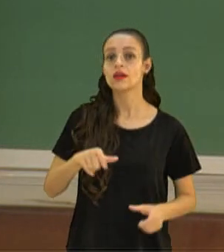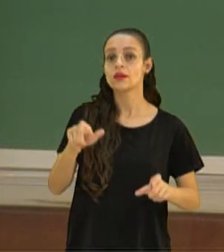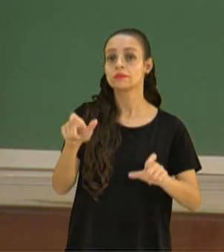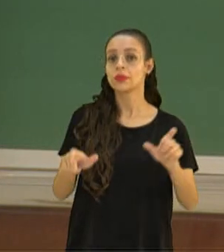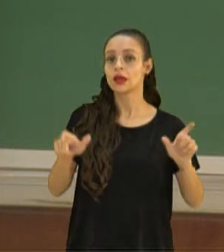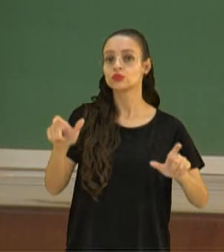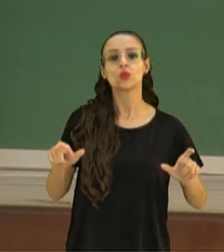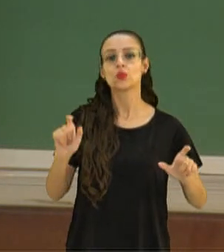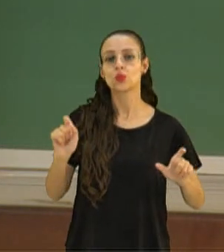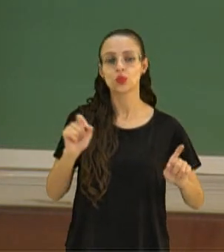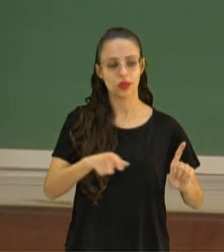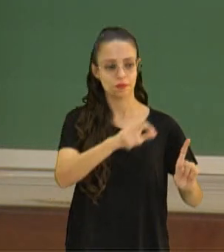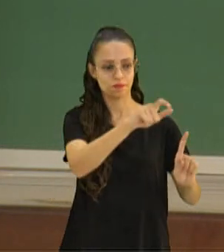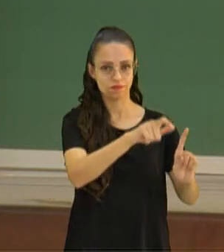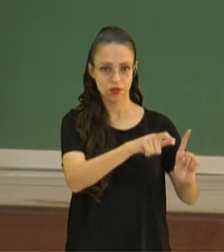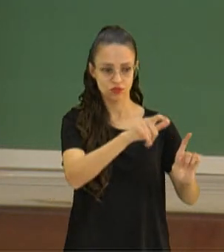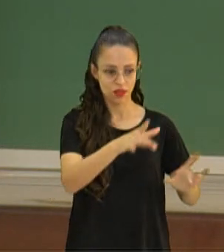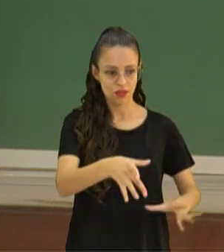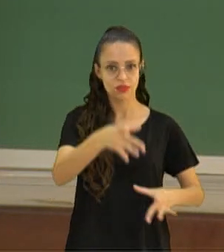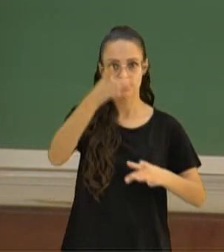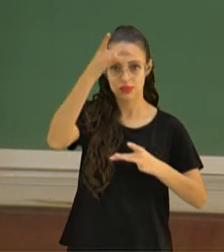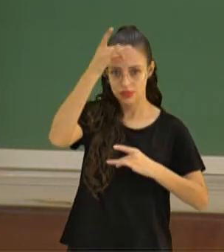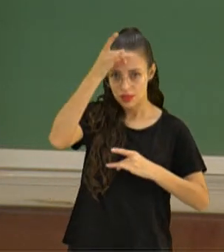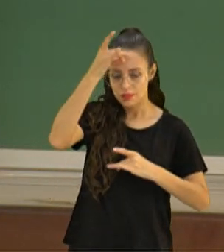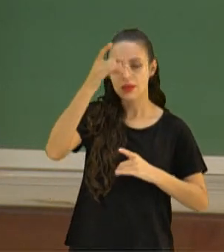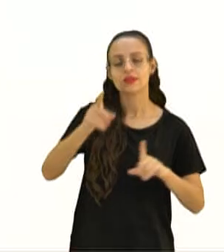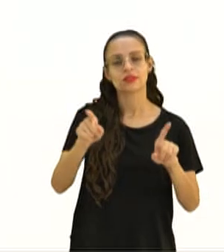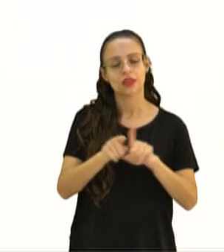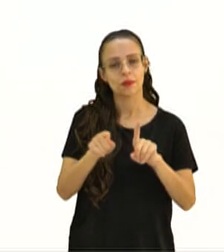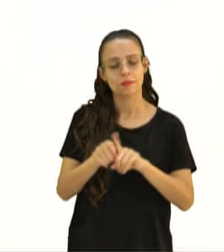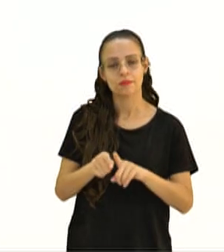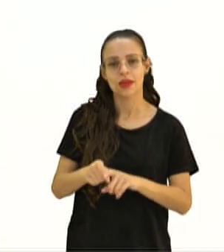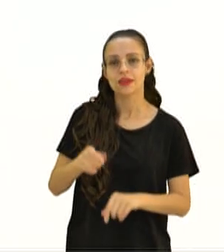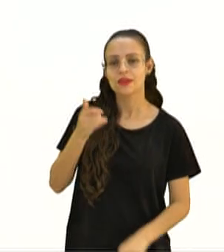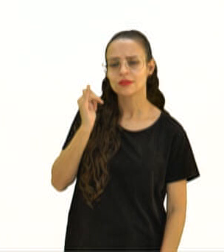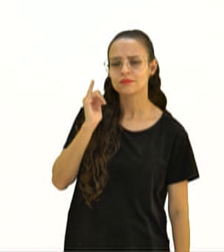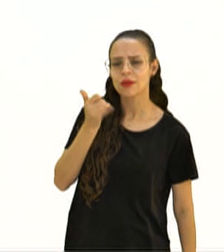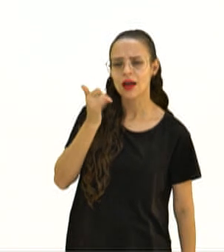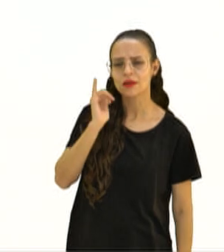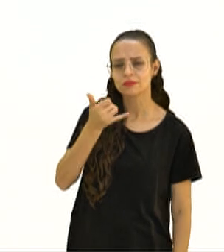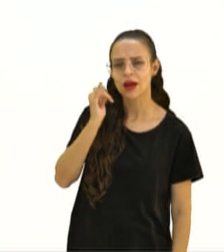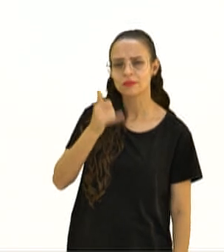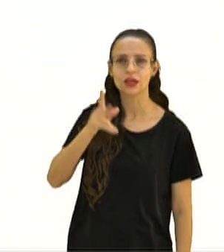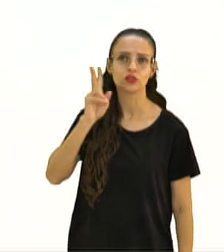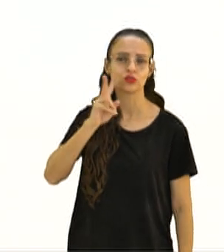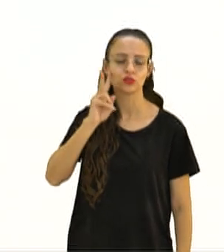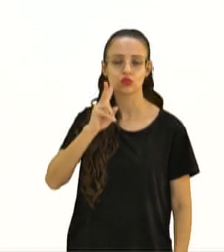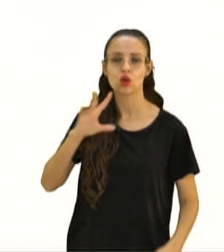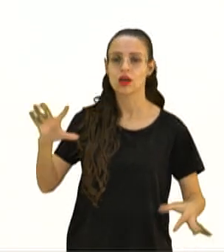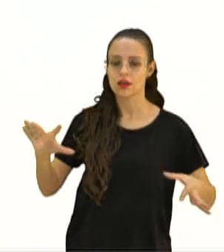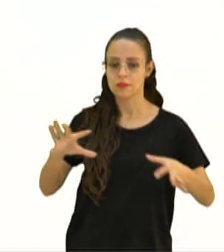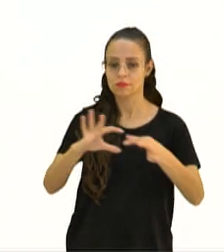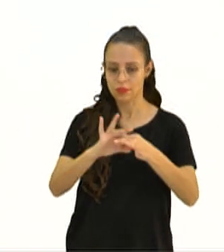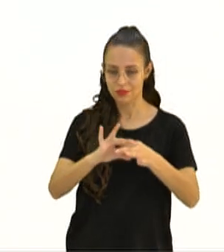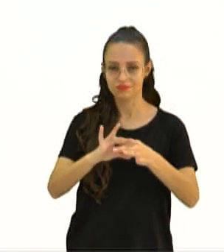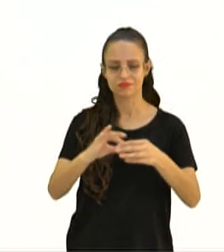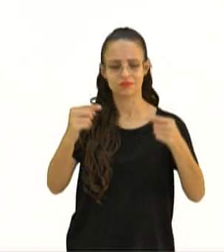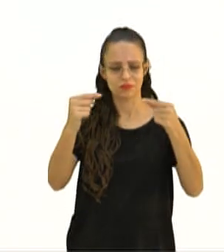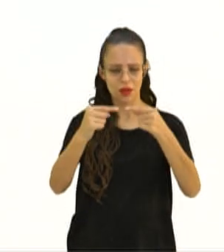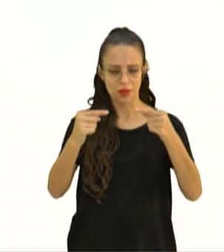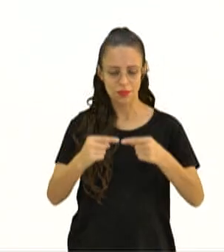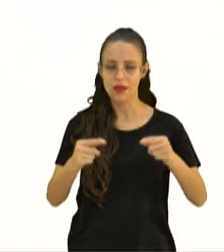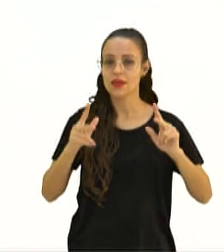pessoas interpretam seus personagens e criam narrativas que giram em torno de um enredo, né? Então é